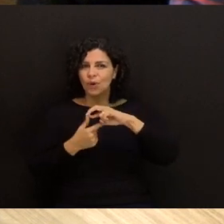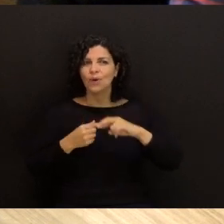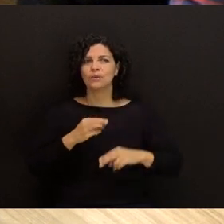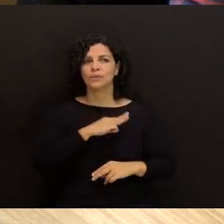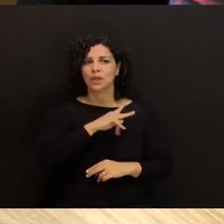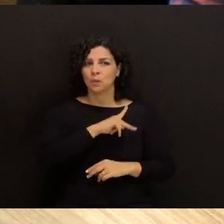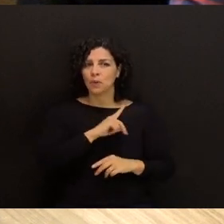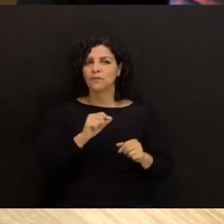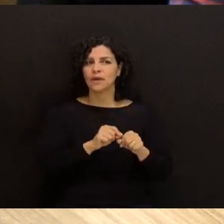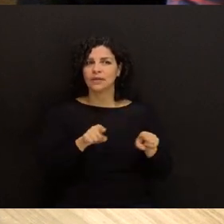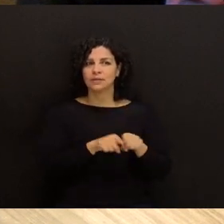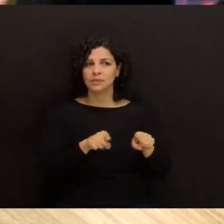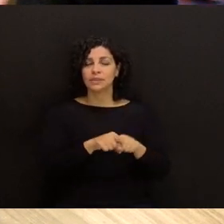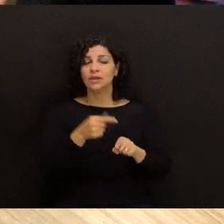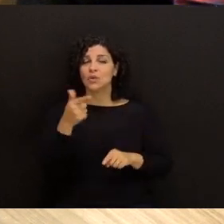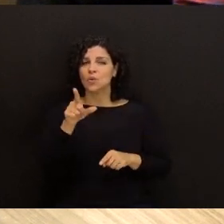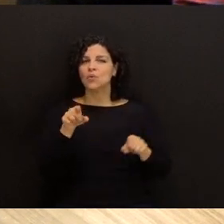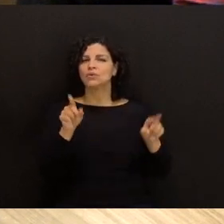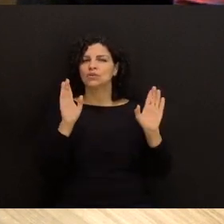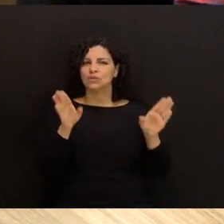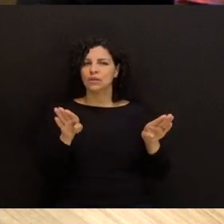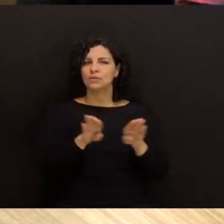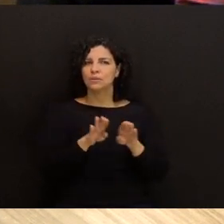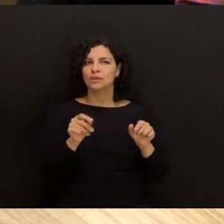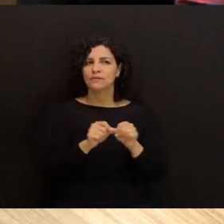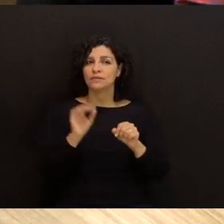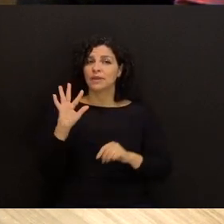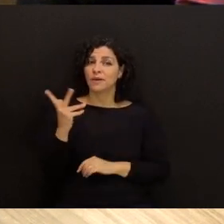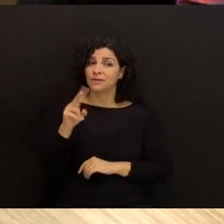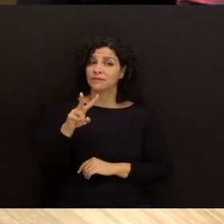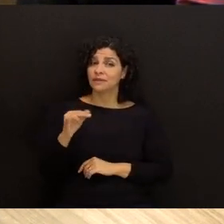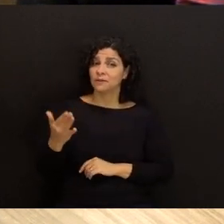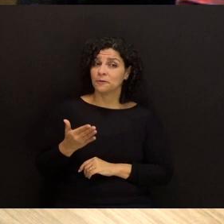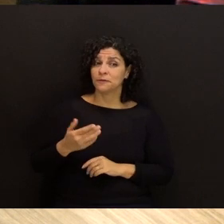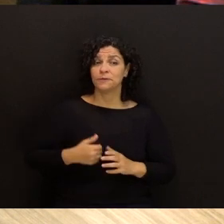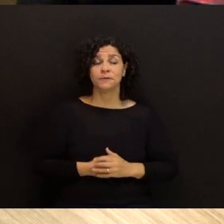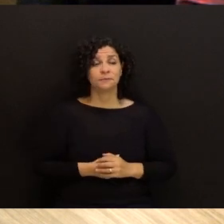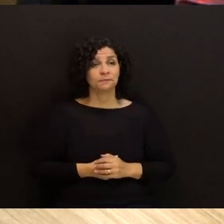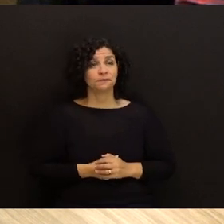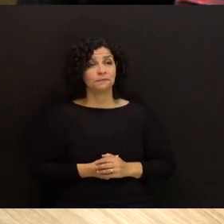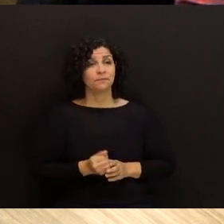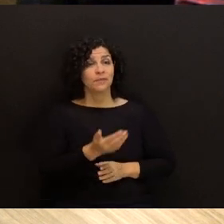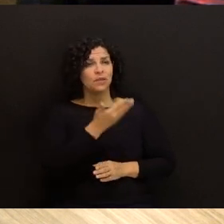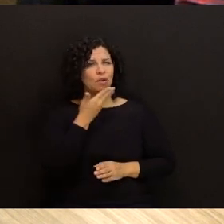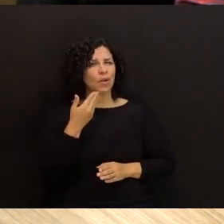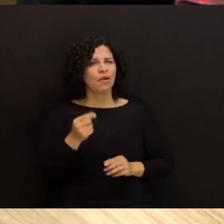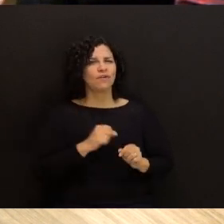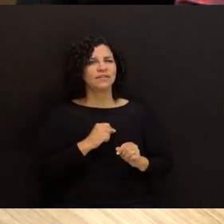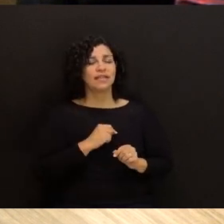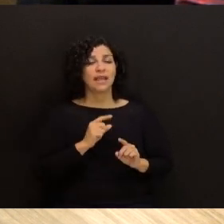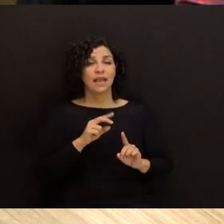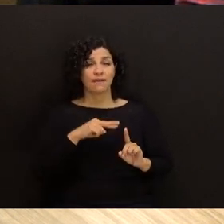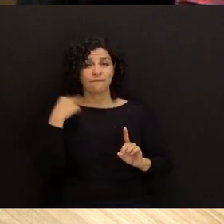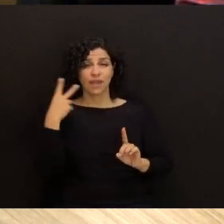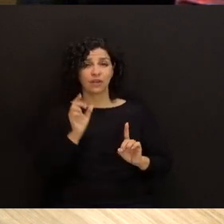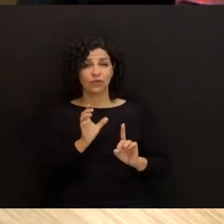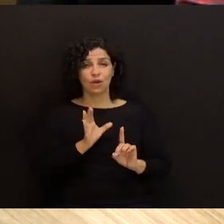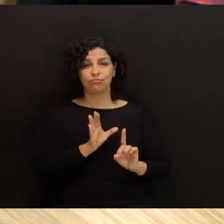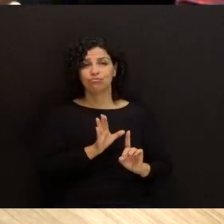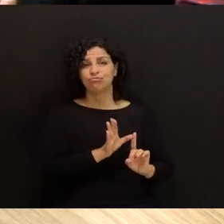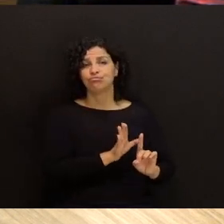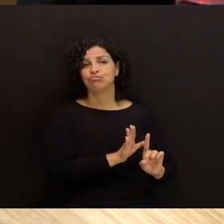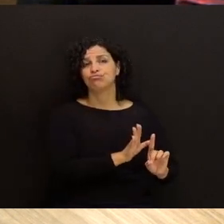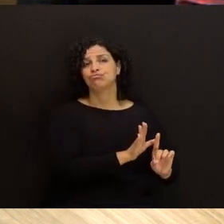já tem outras aí encaminhadas já para acontecer então é melhor isolar esses vereadores para que na próxima eleição